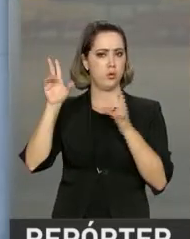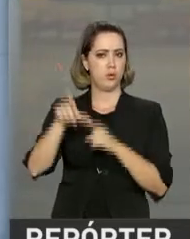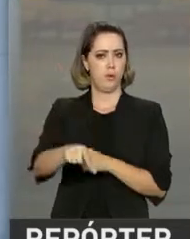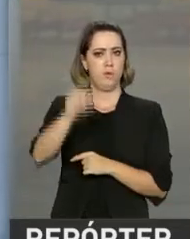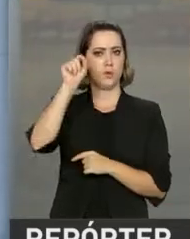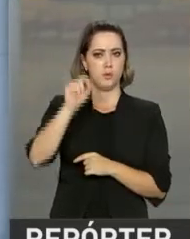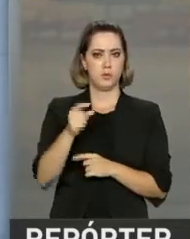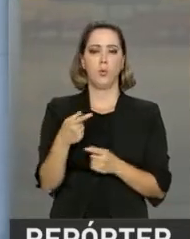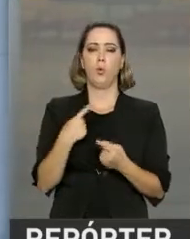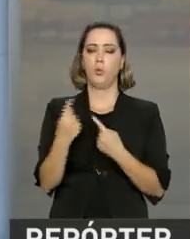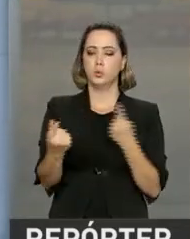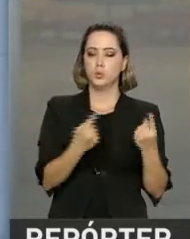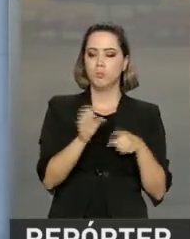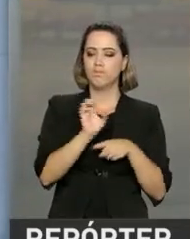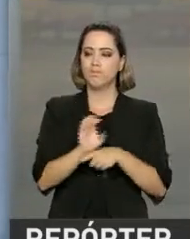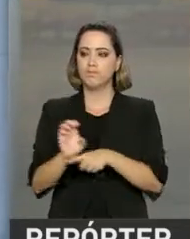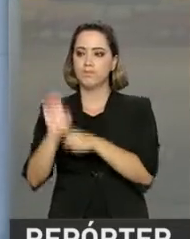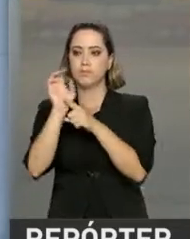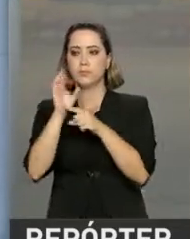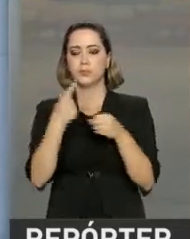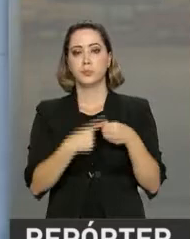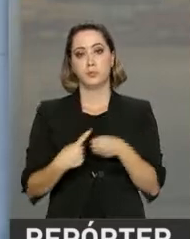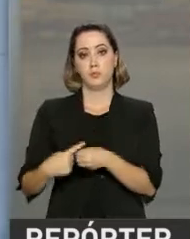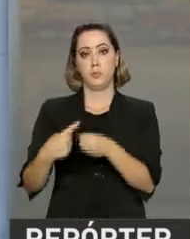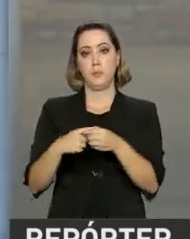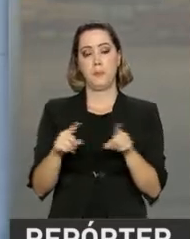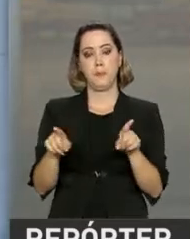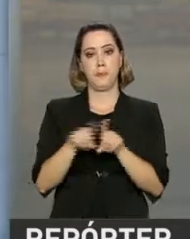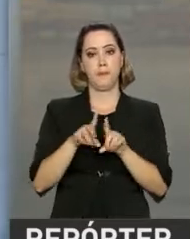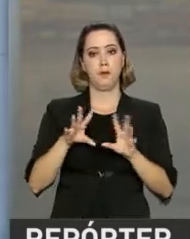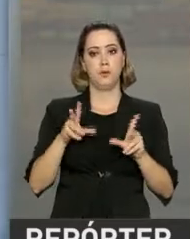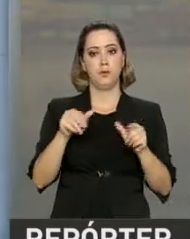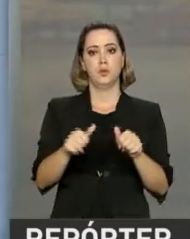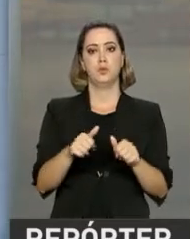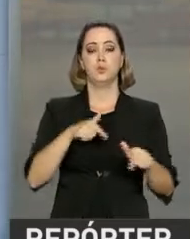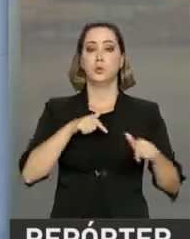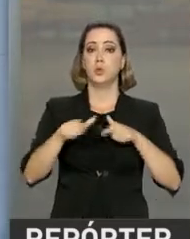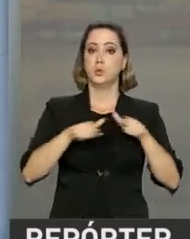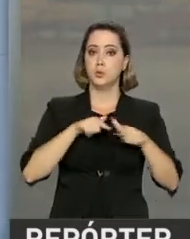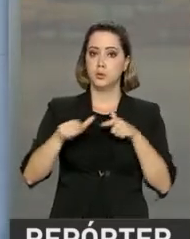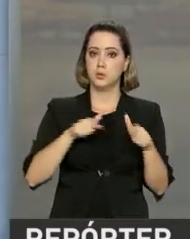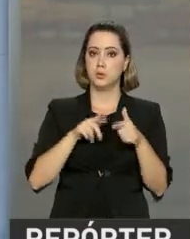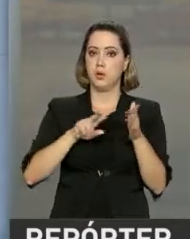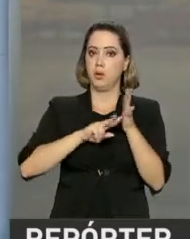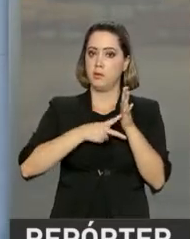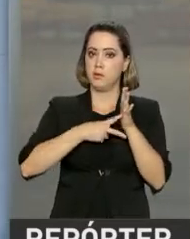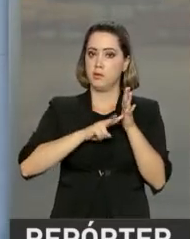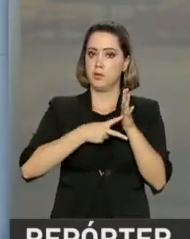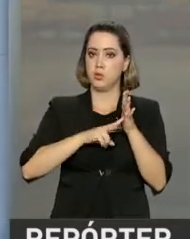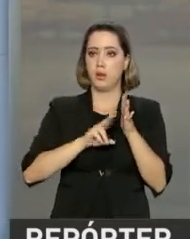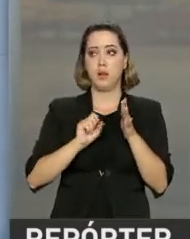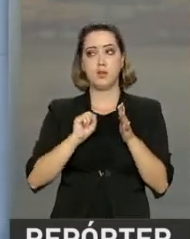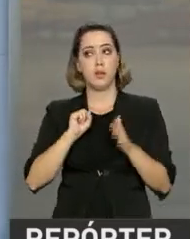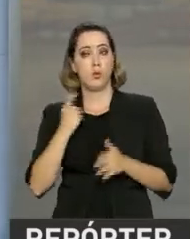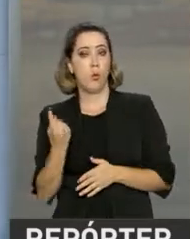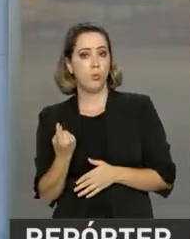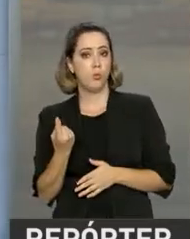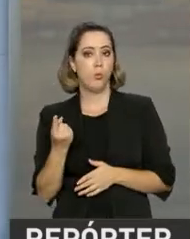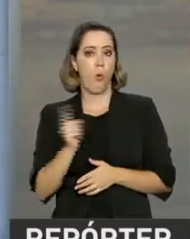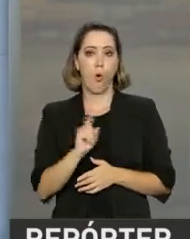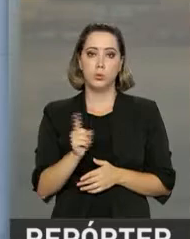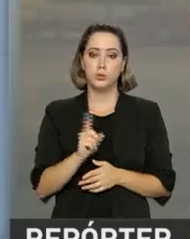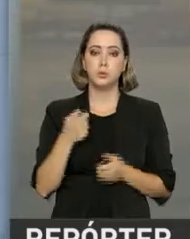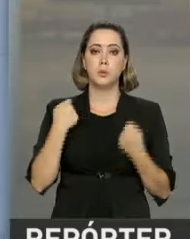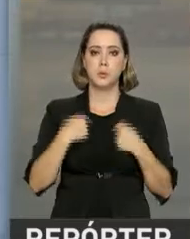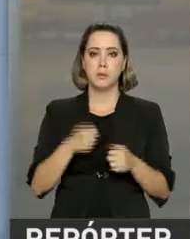dos estados e municípios. Além dos servidores, todos os empregados, sindicalizados ou não, são obrigados a contribuir